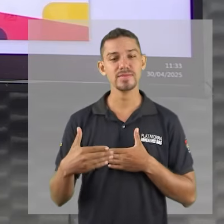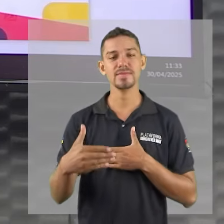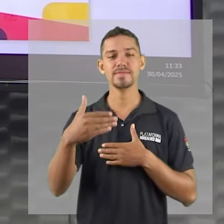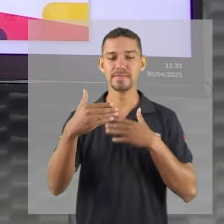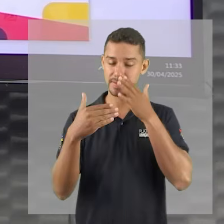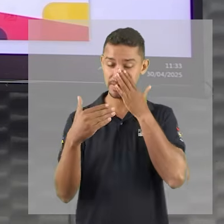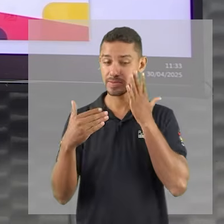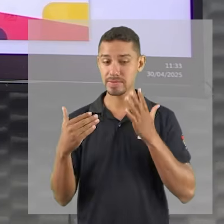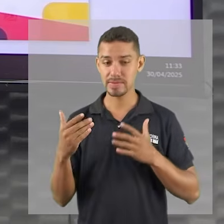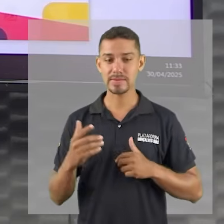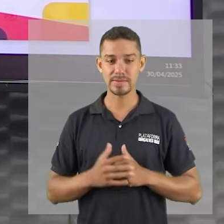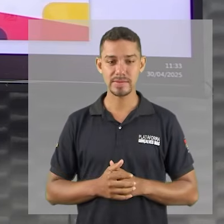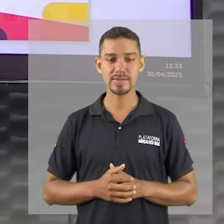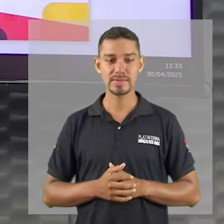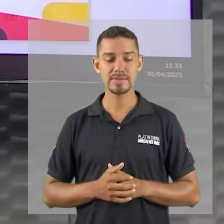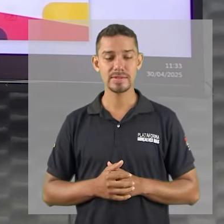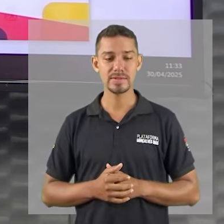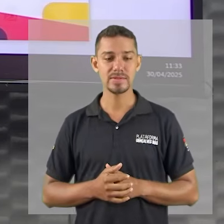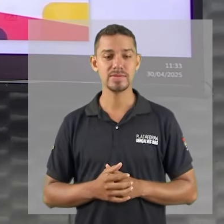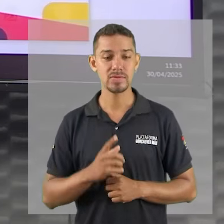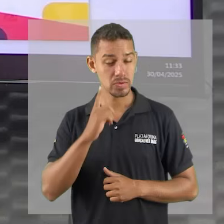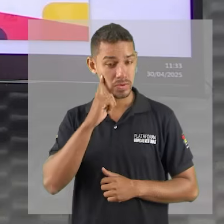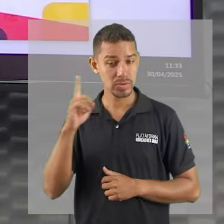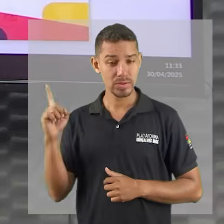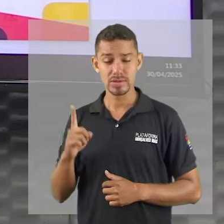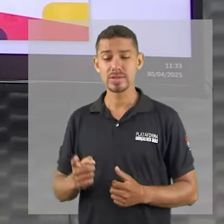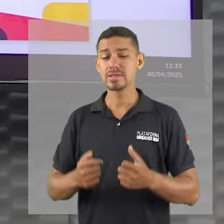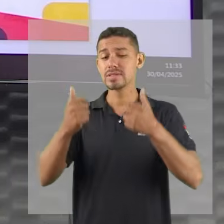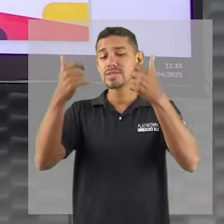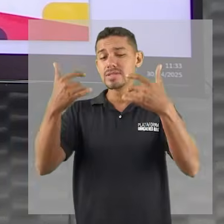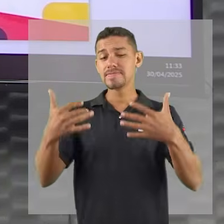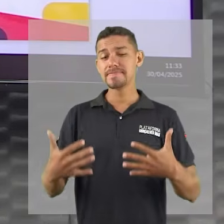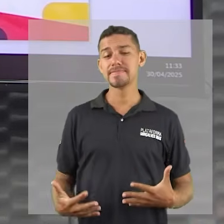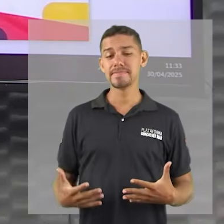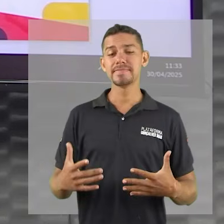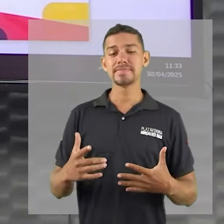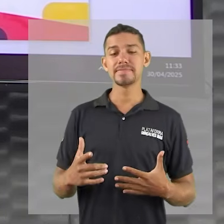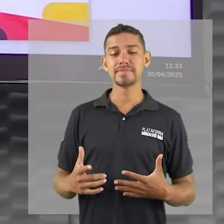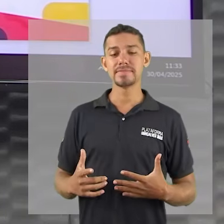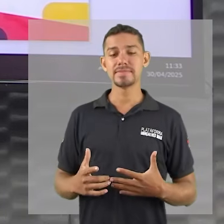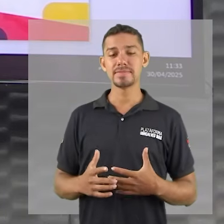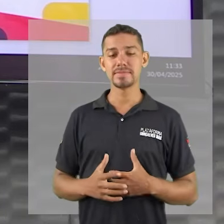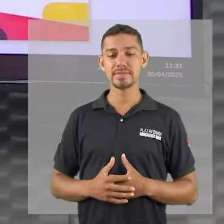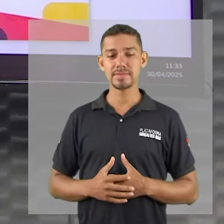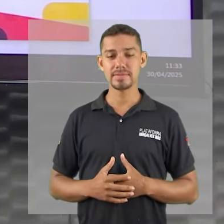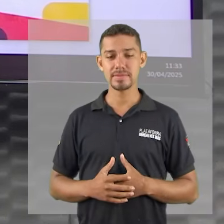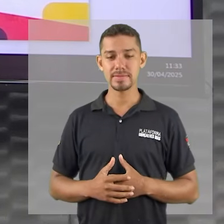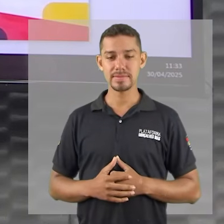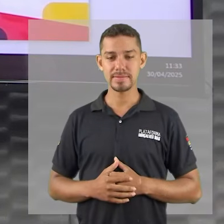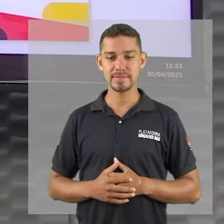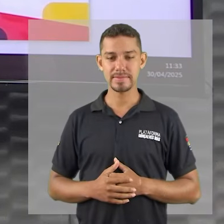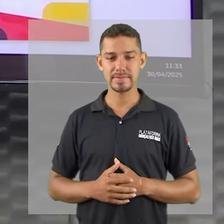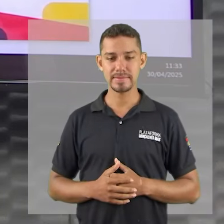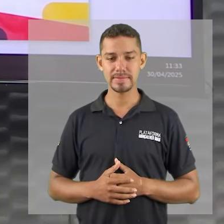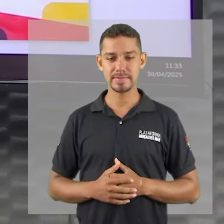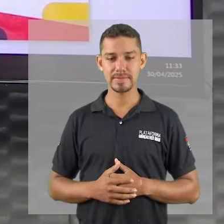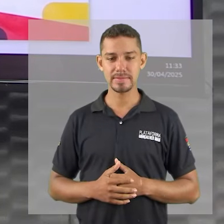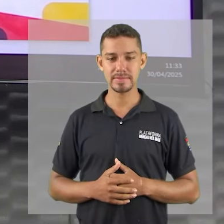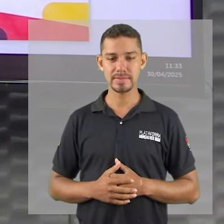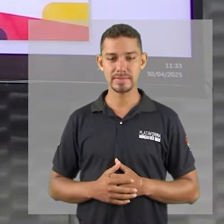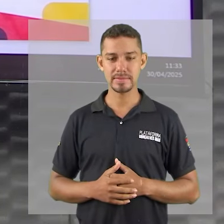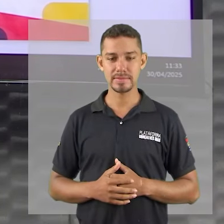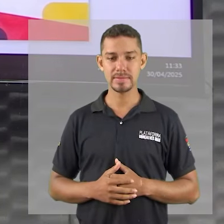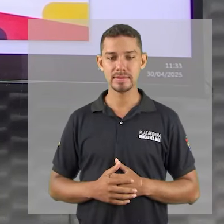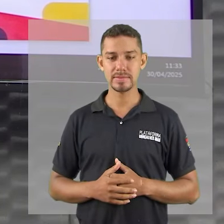à nossa aula de hoje. A gente vai falar um pouquinho, pessoal, mais aprofundadamente, das características,